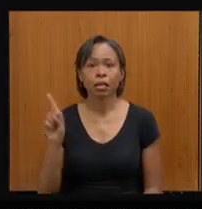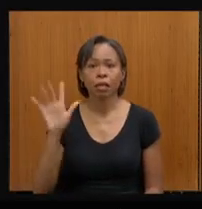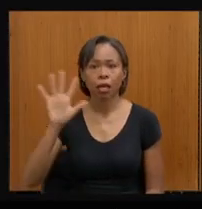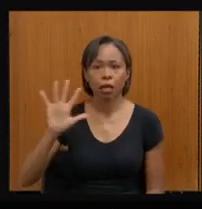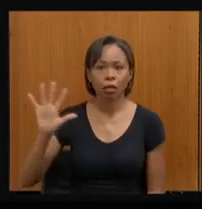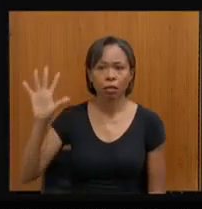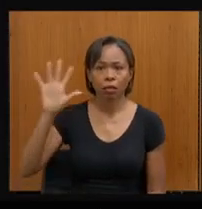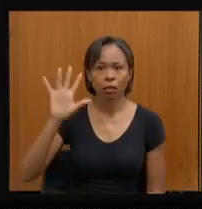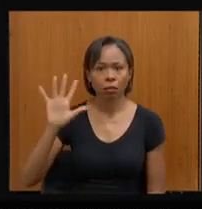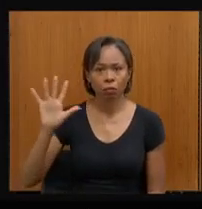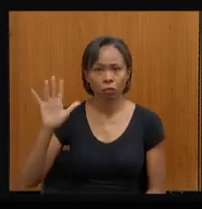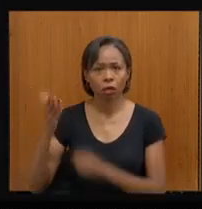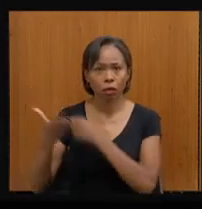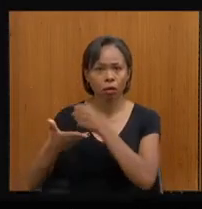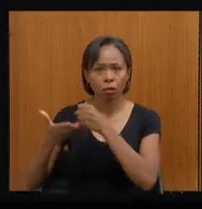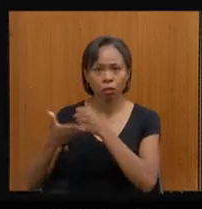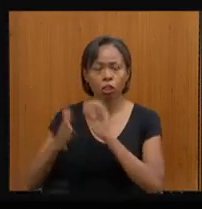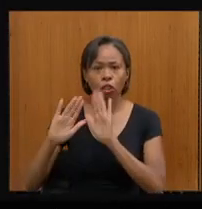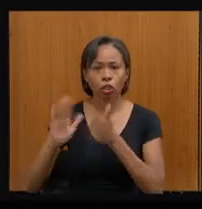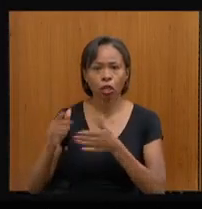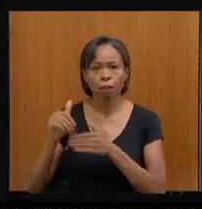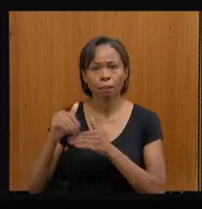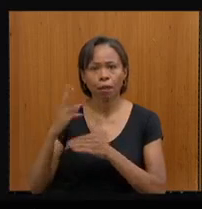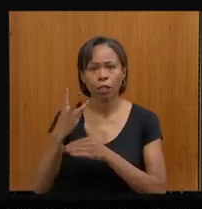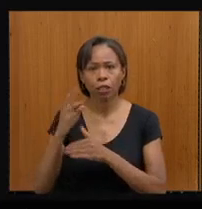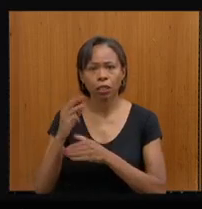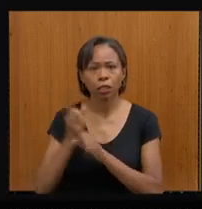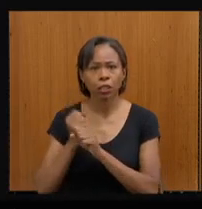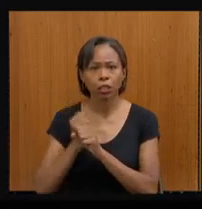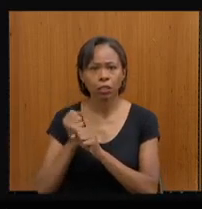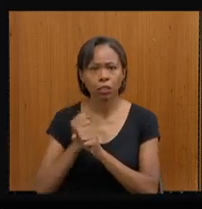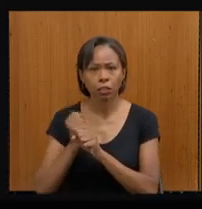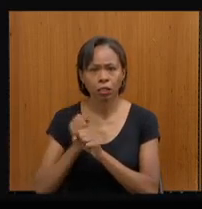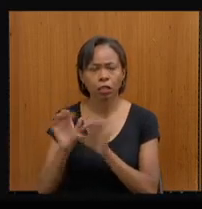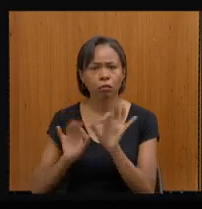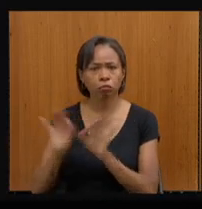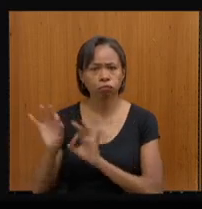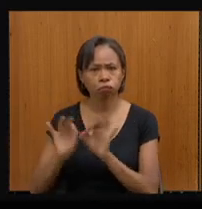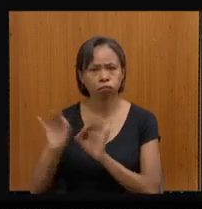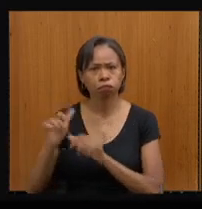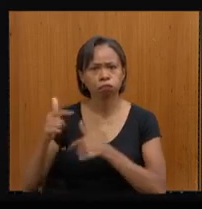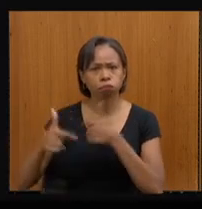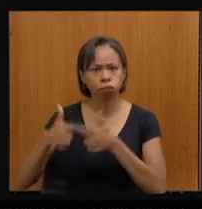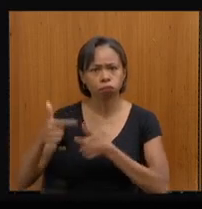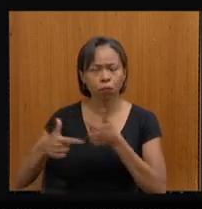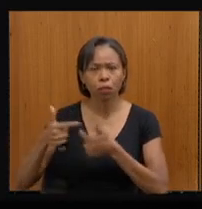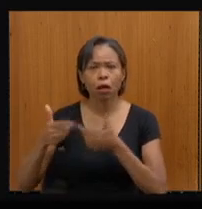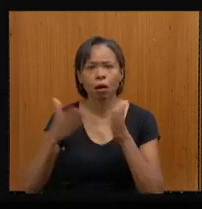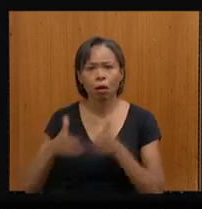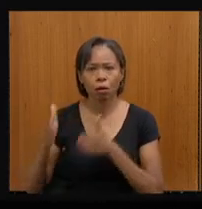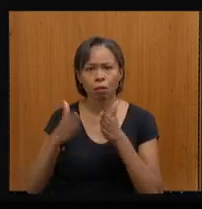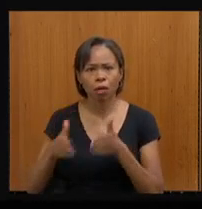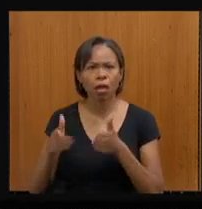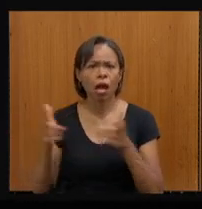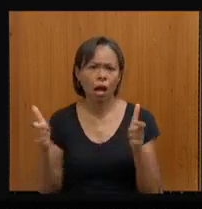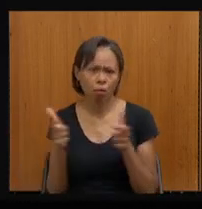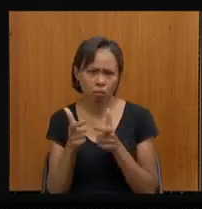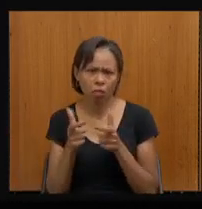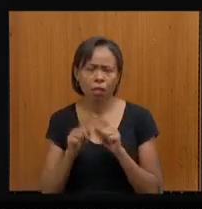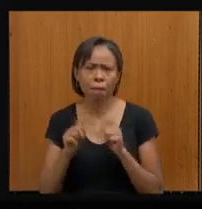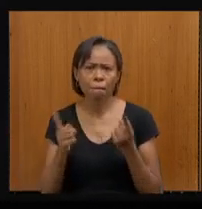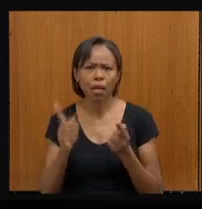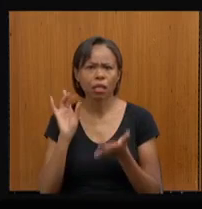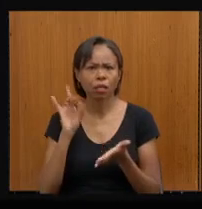mais de 3 anos operação Ok é uma planta pequena de demonstração mas é já é um caso real que nós construímos aqui no